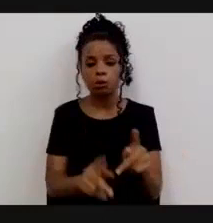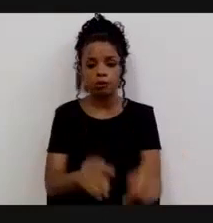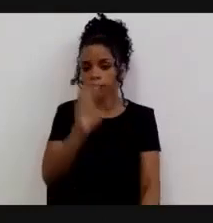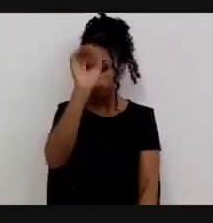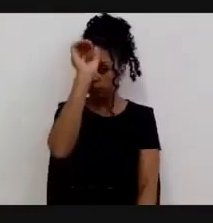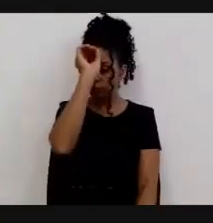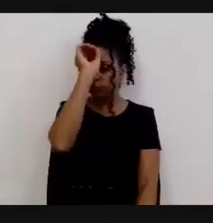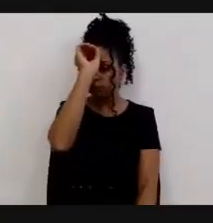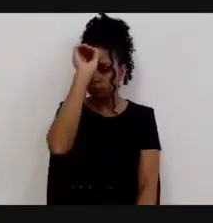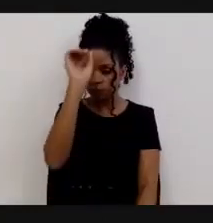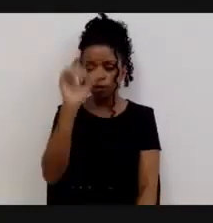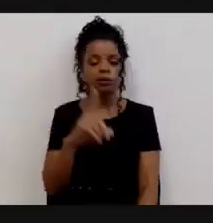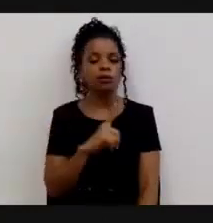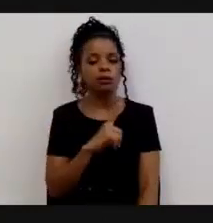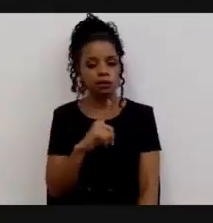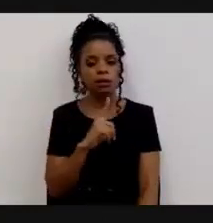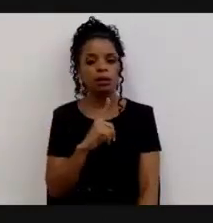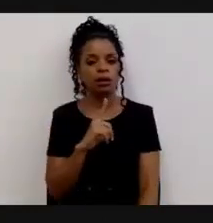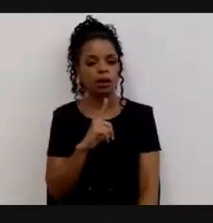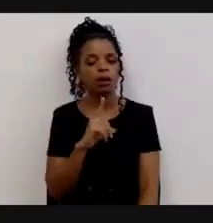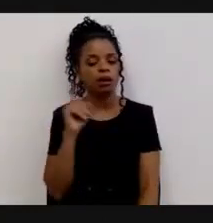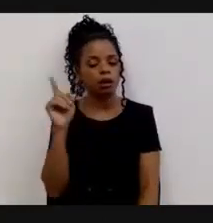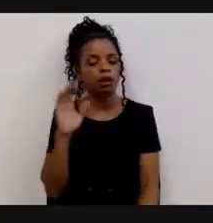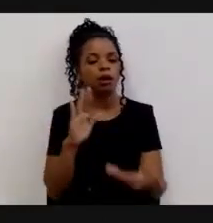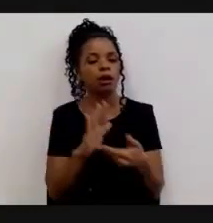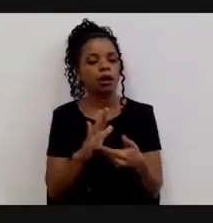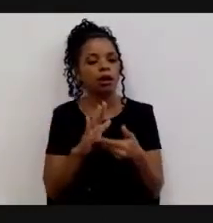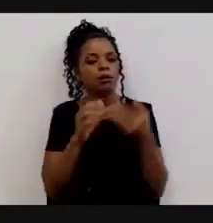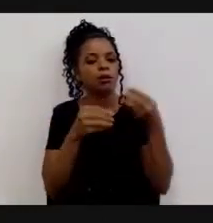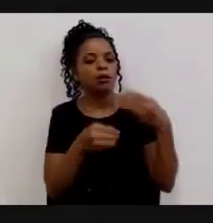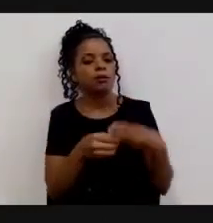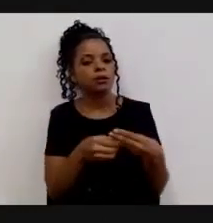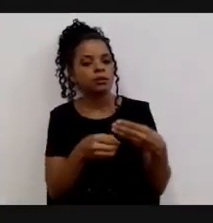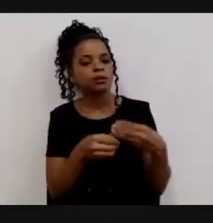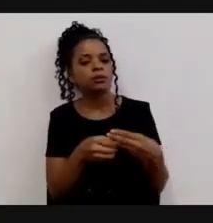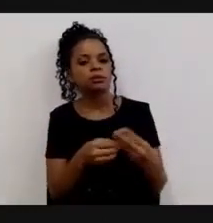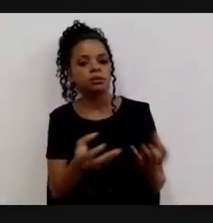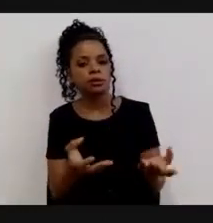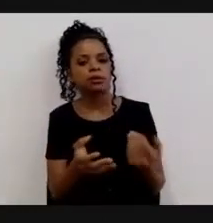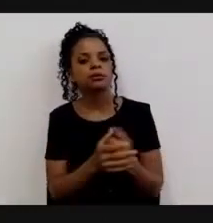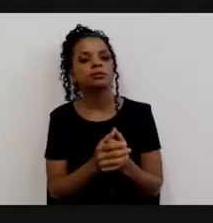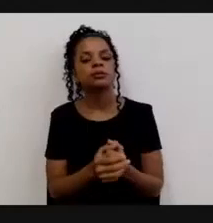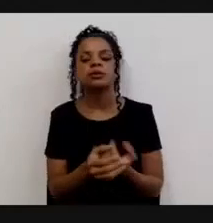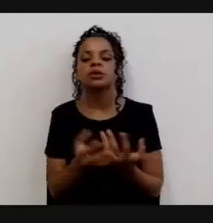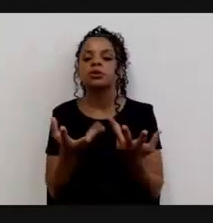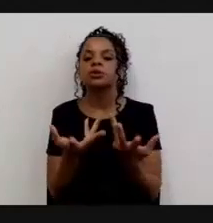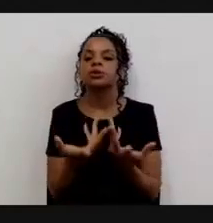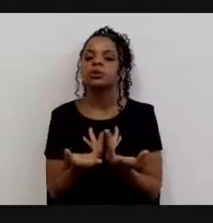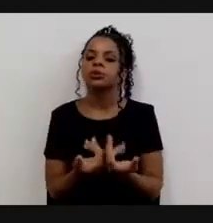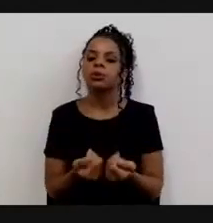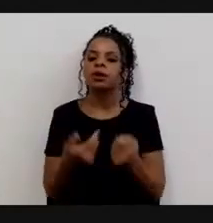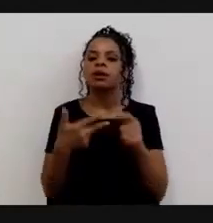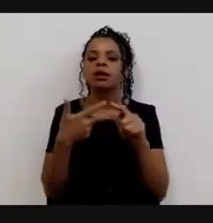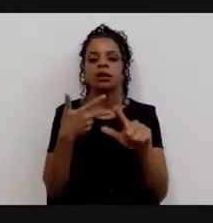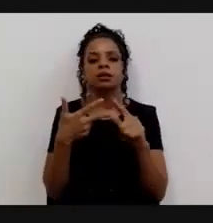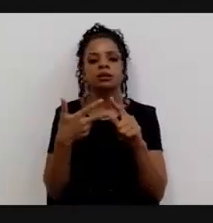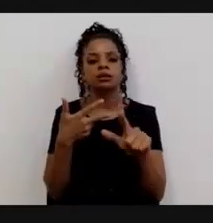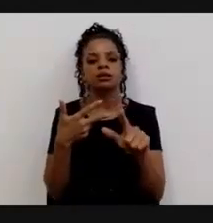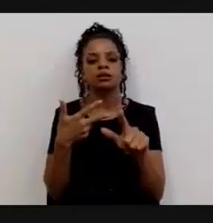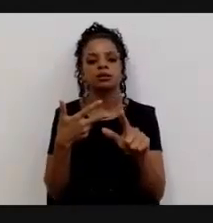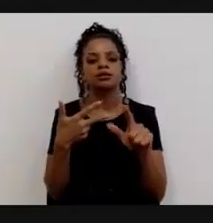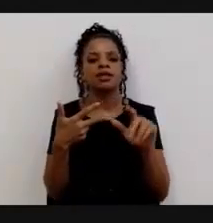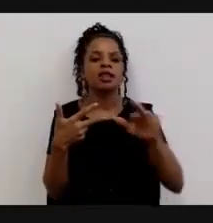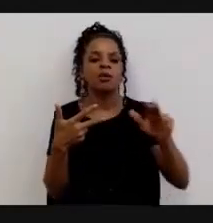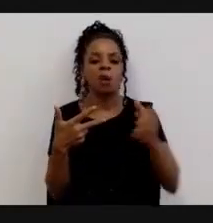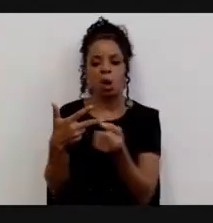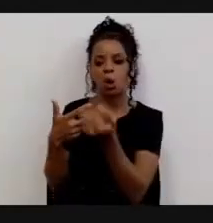E existem nas câmaras municipais. Eu falo bastante sobre qualidade legislativa. Eu falo, quantidade não é qualidade,